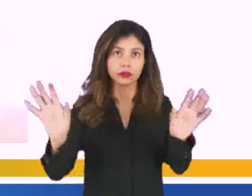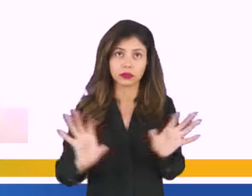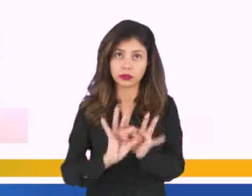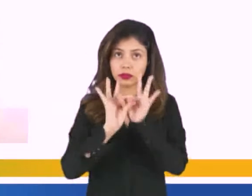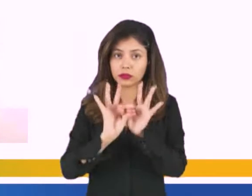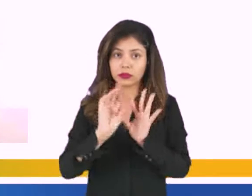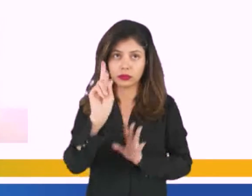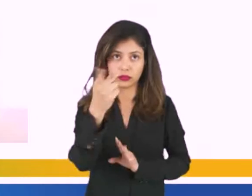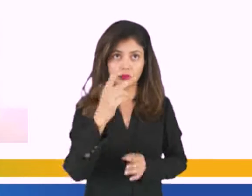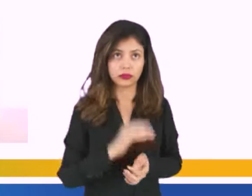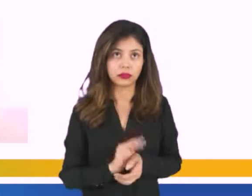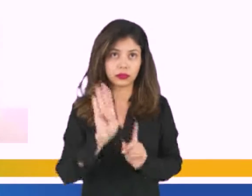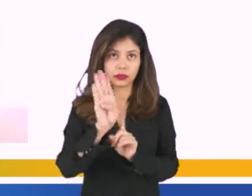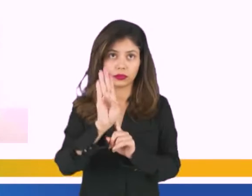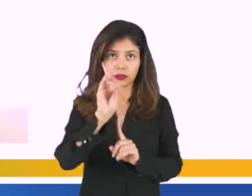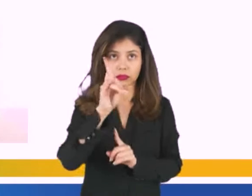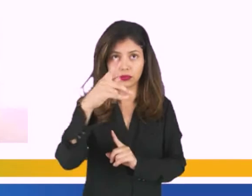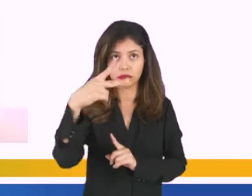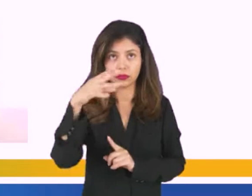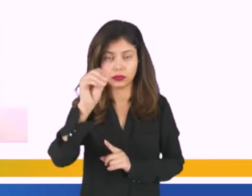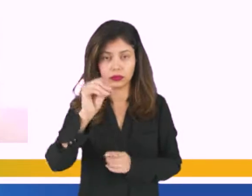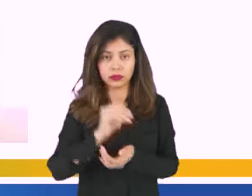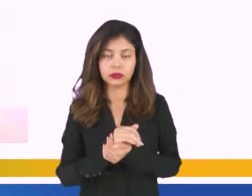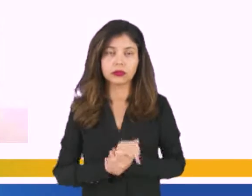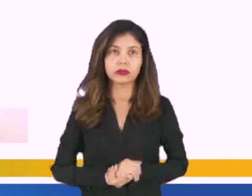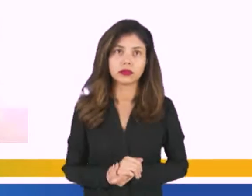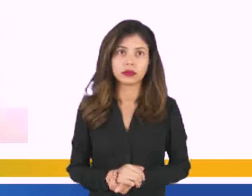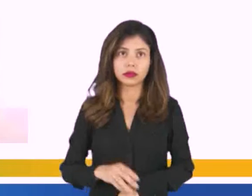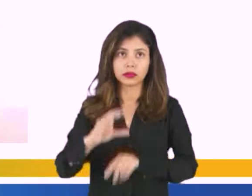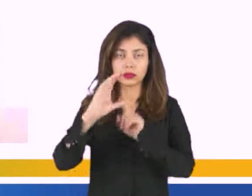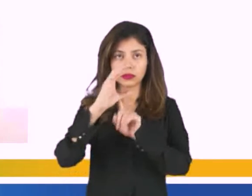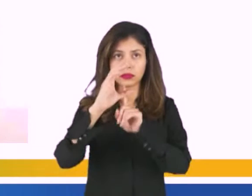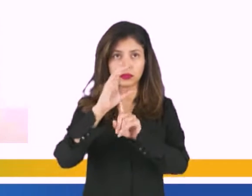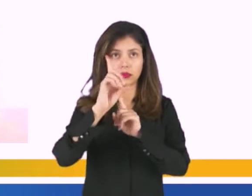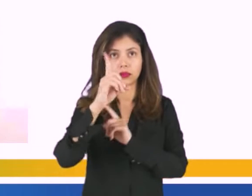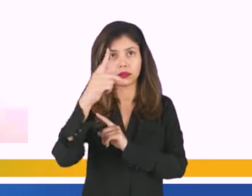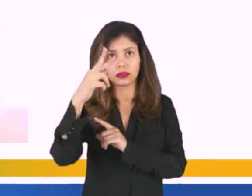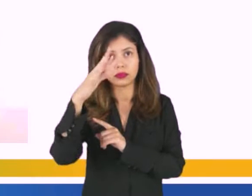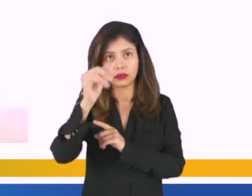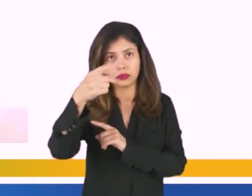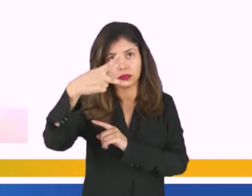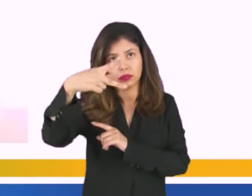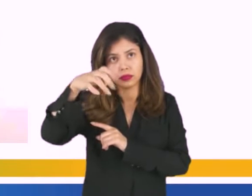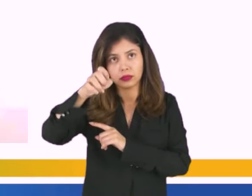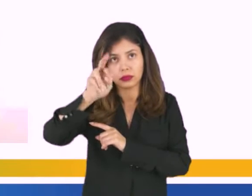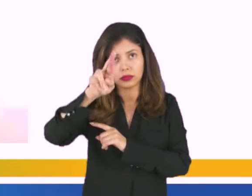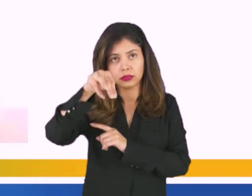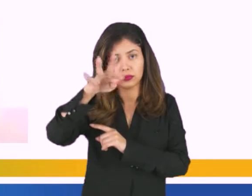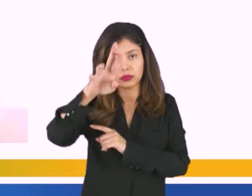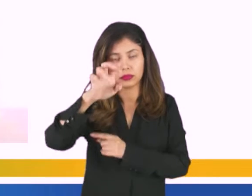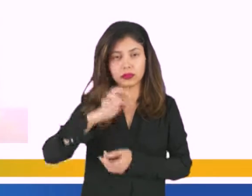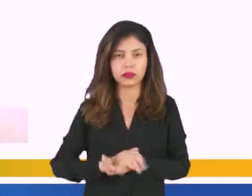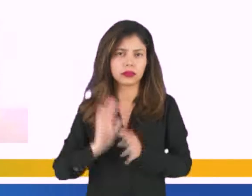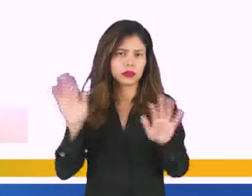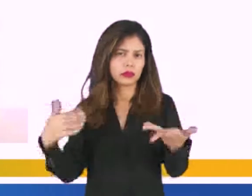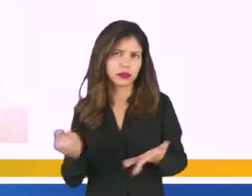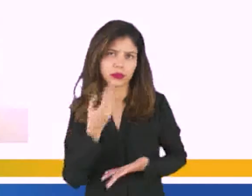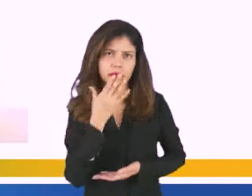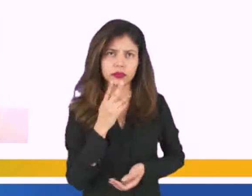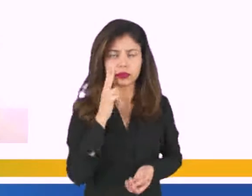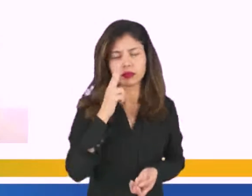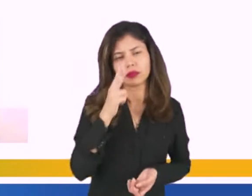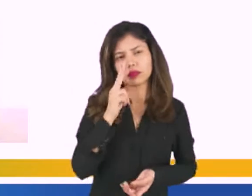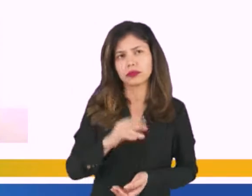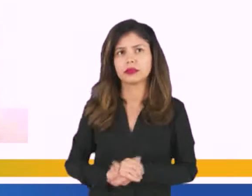intermolecular, letra A, ligação de hidrogênio, letra B, dipolo induzido e letra C, dipolo